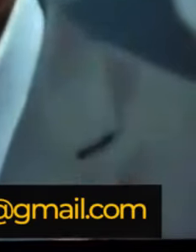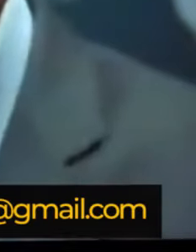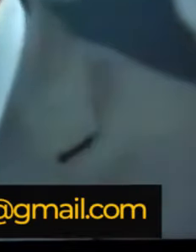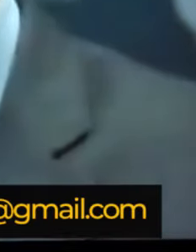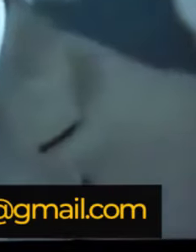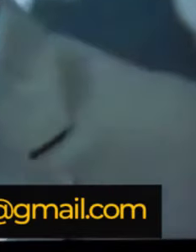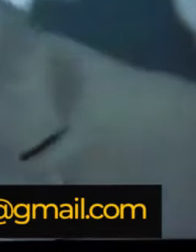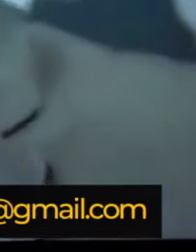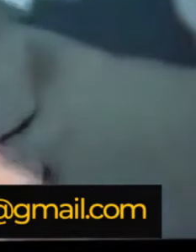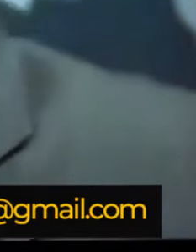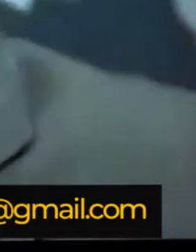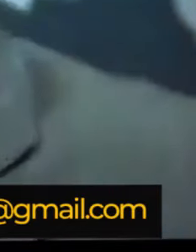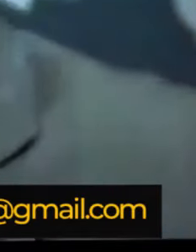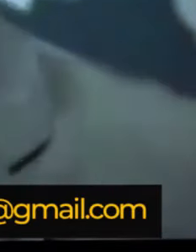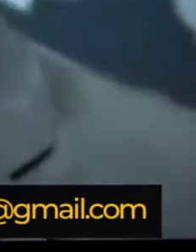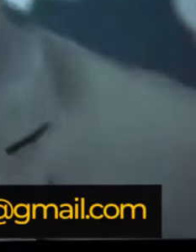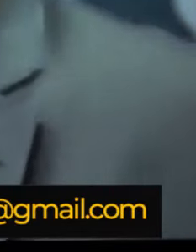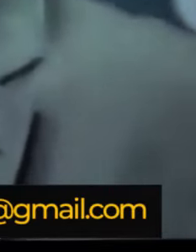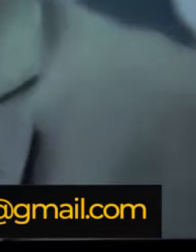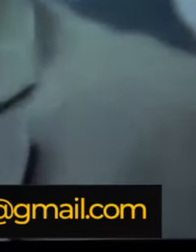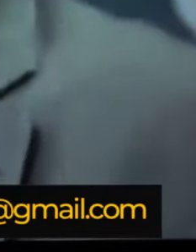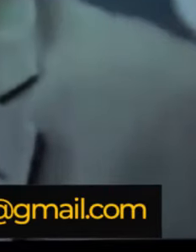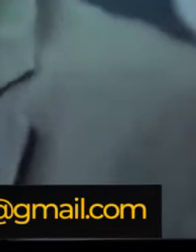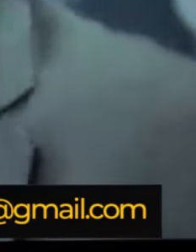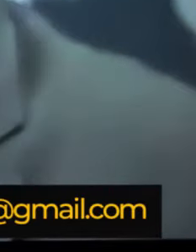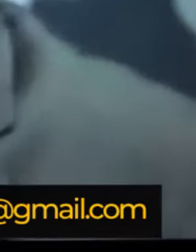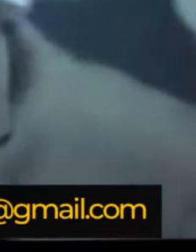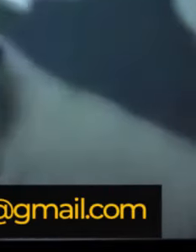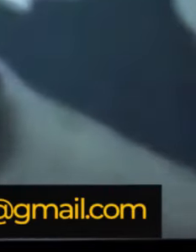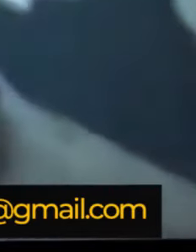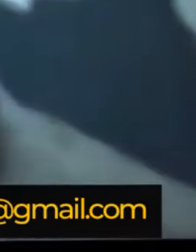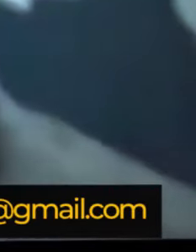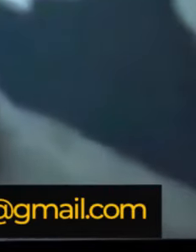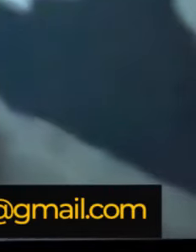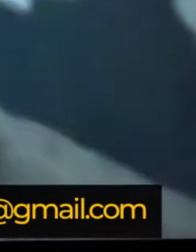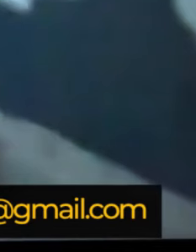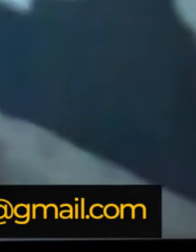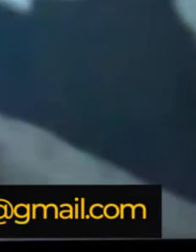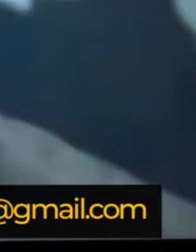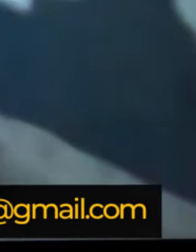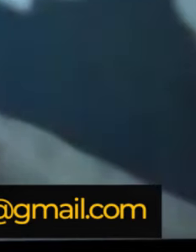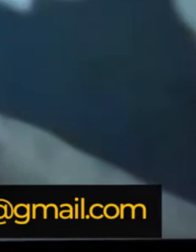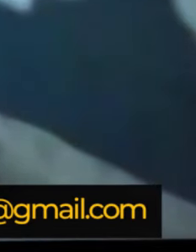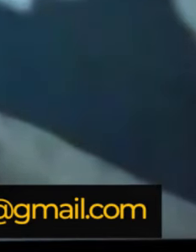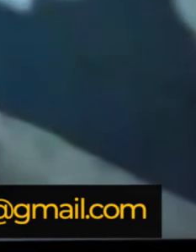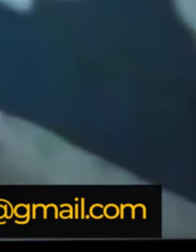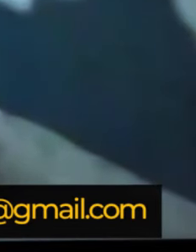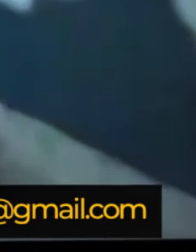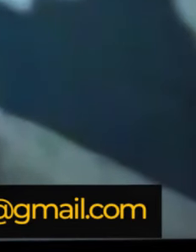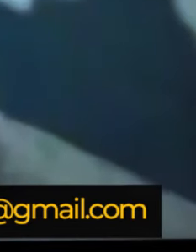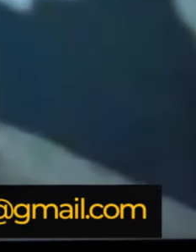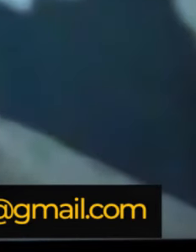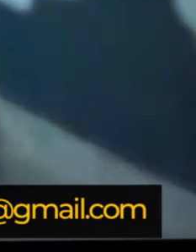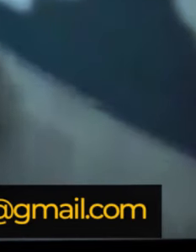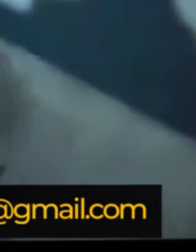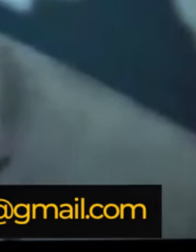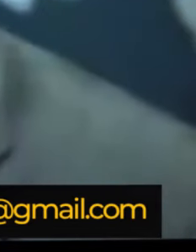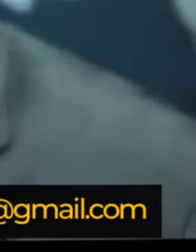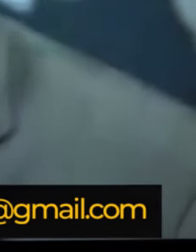minha cabeça não passa a ideia de que alguém pode falar uma coisa daquela não